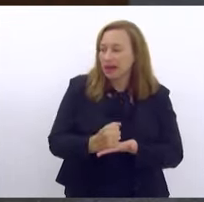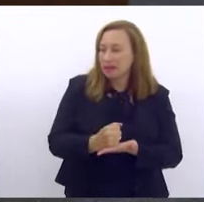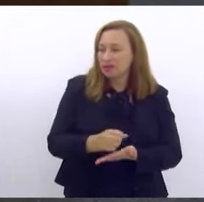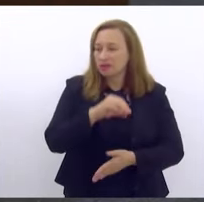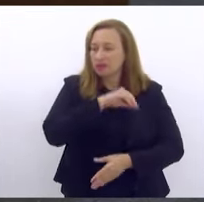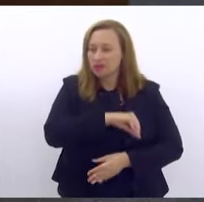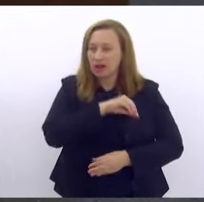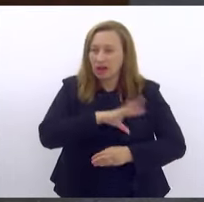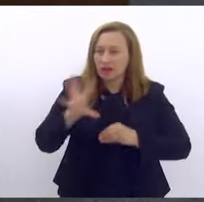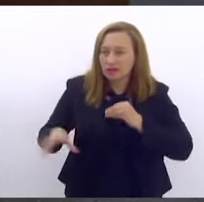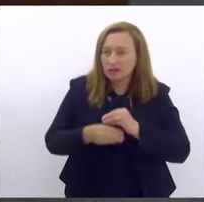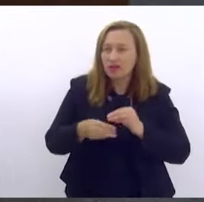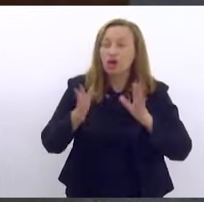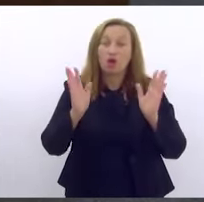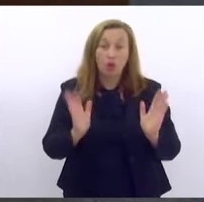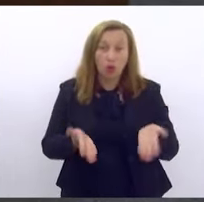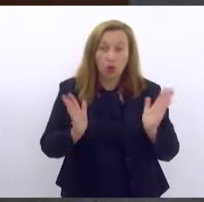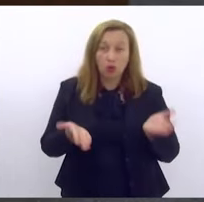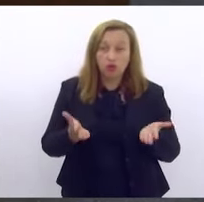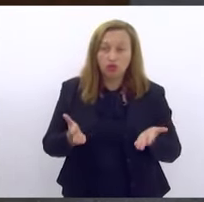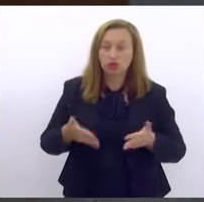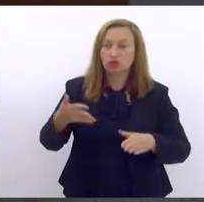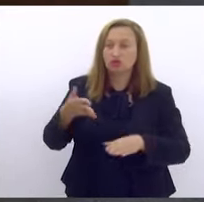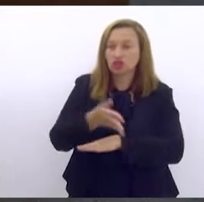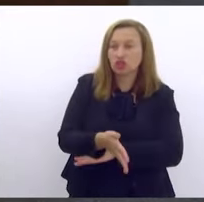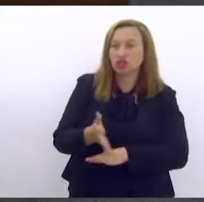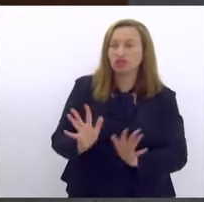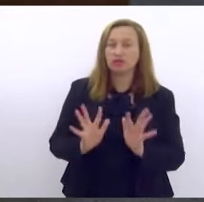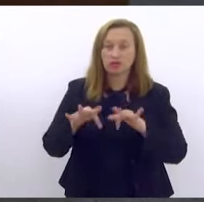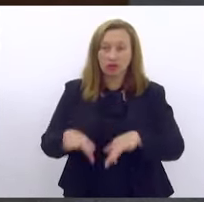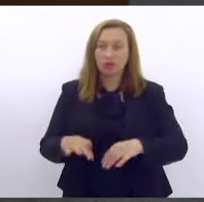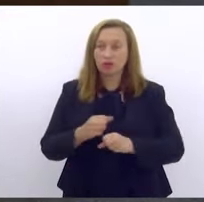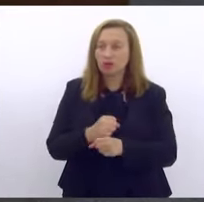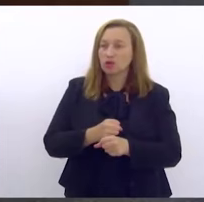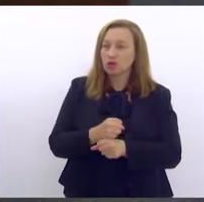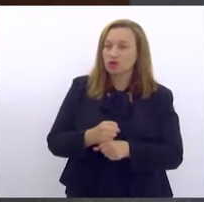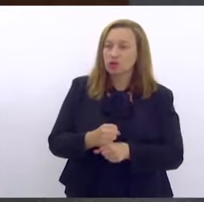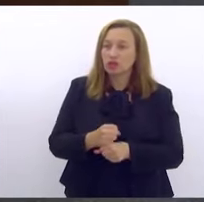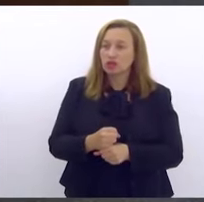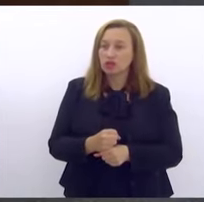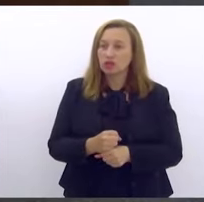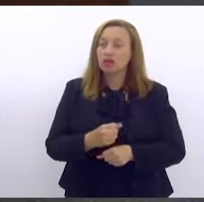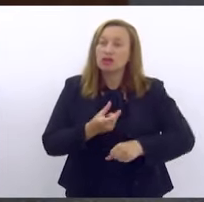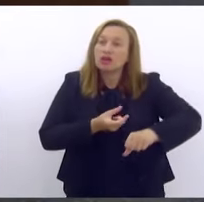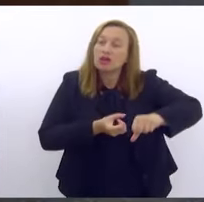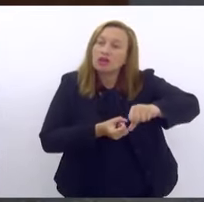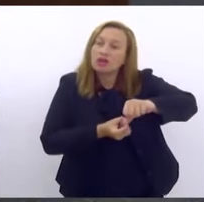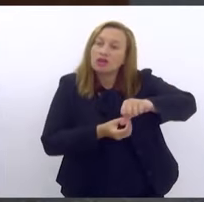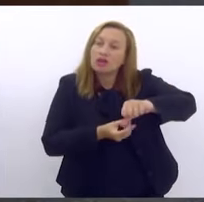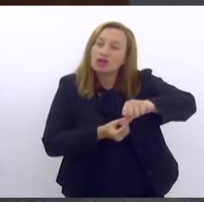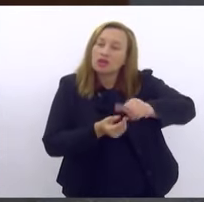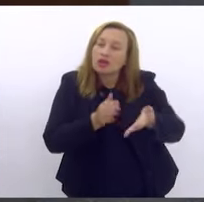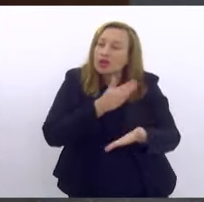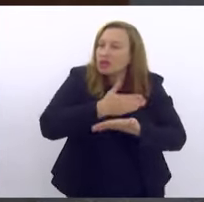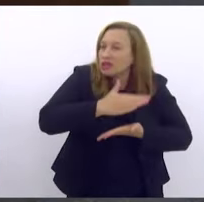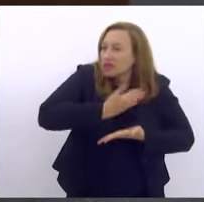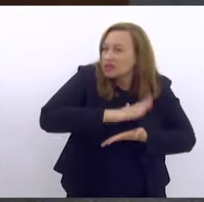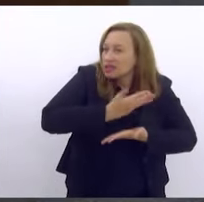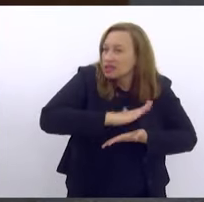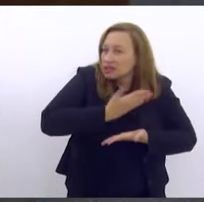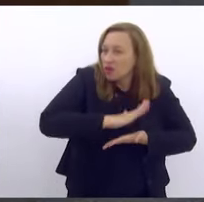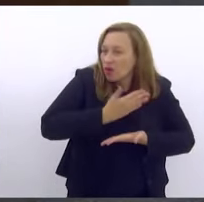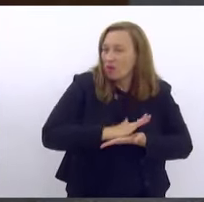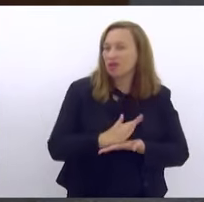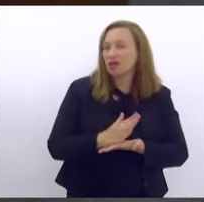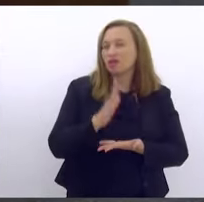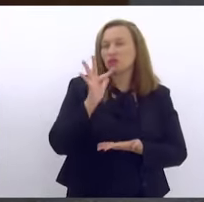profissionais. Hoje, quando a gente chega no final do ano e há sobras no Fundeb, inclusive sobras no